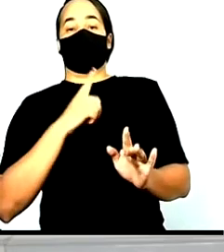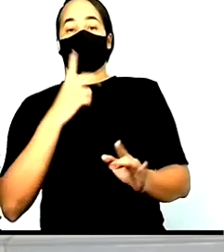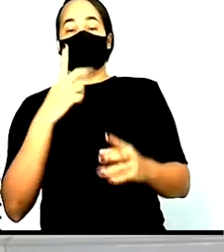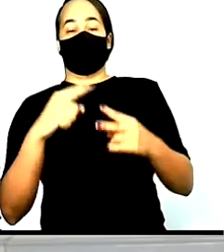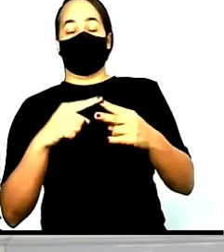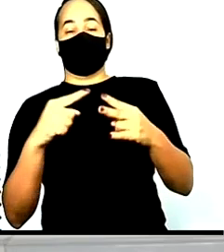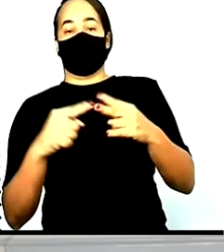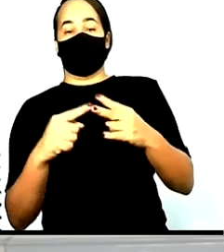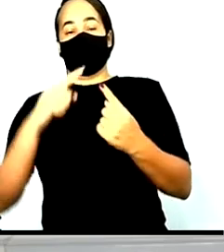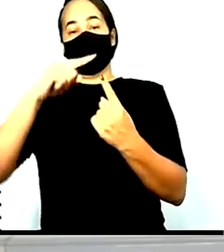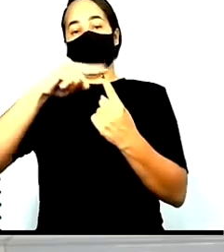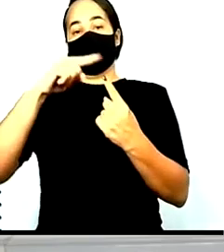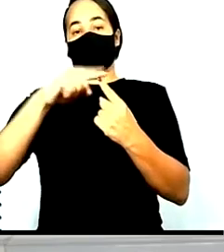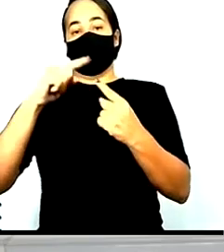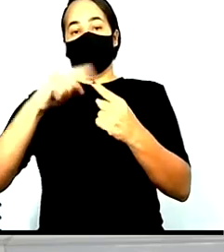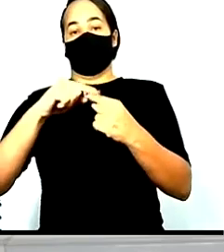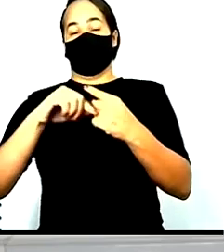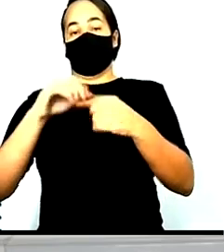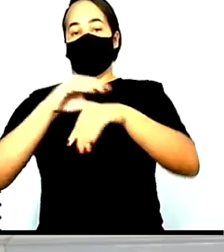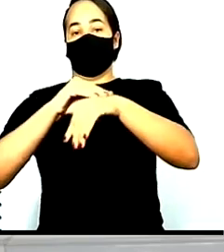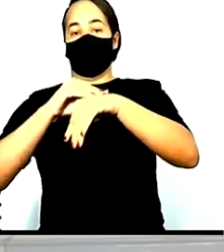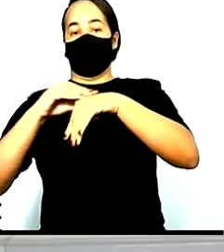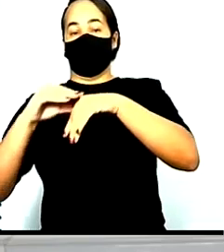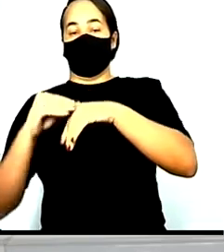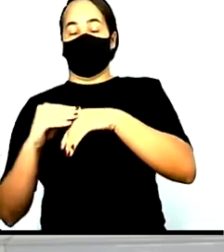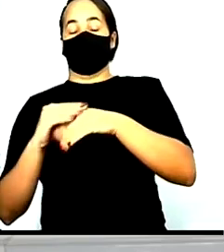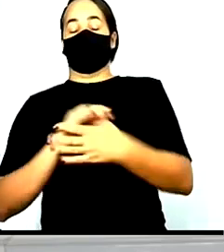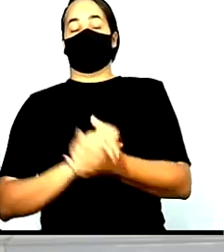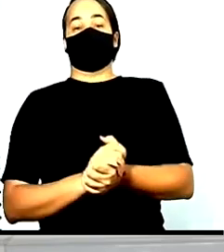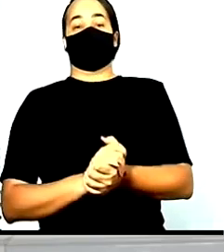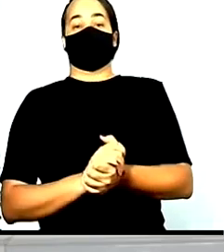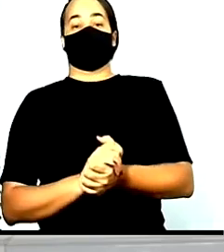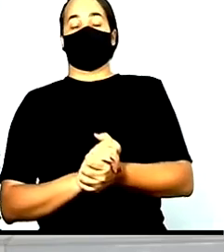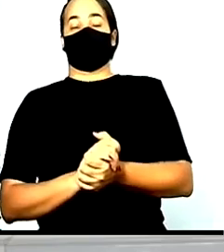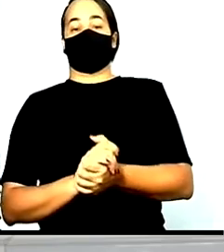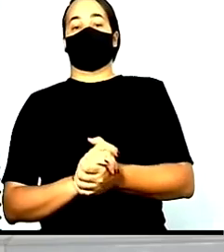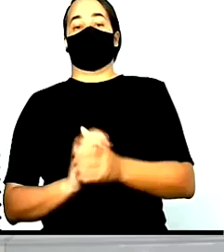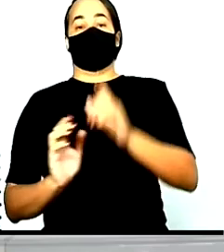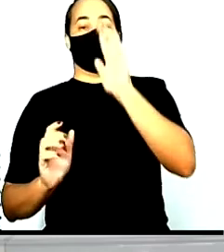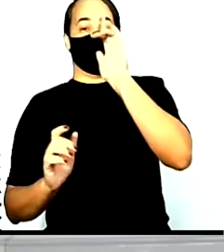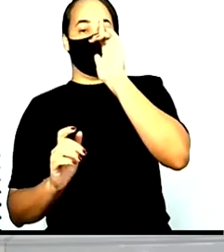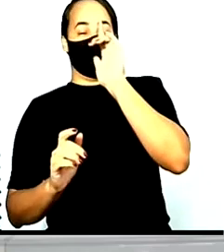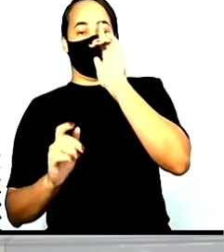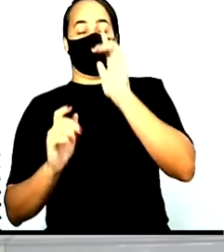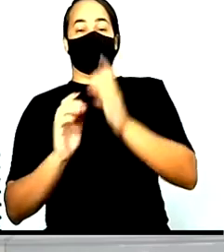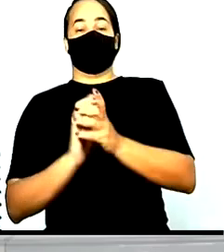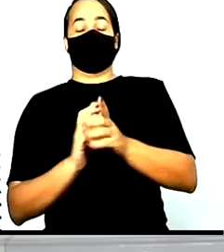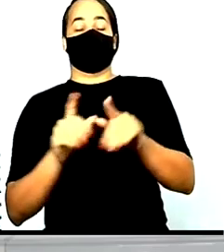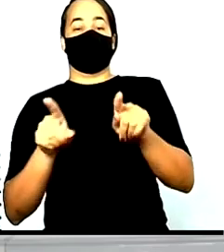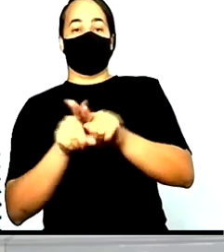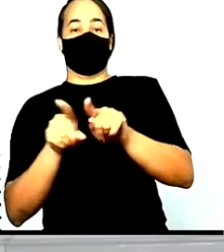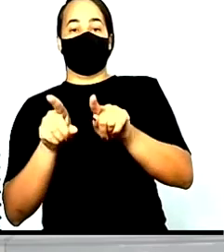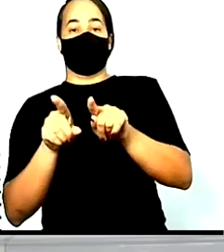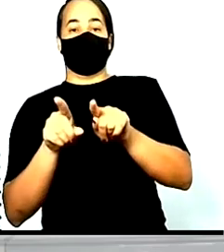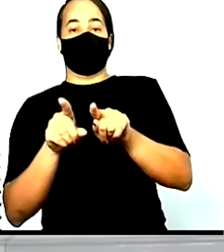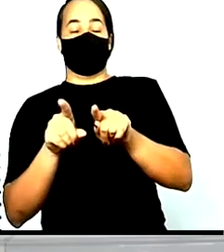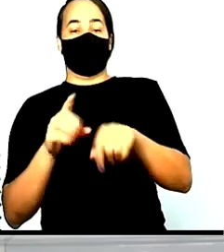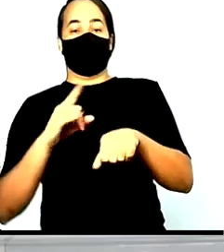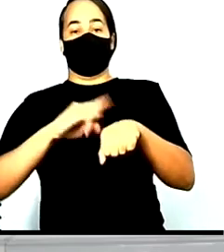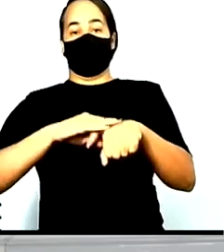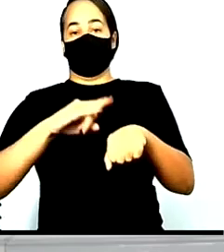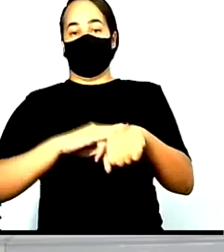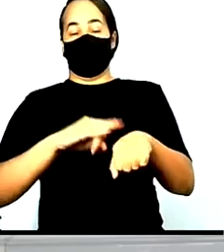o cavernoso e o esponjoso. Através do pênis vão ser eliminados tanto a urina quanto o